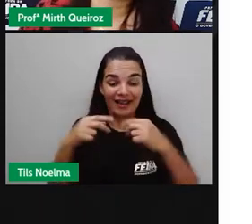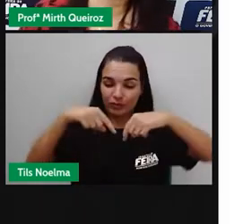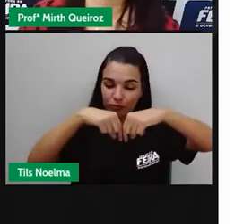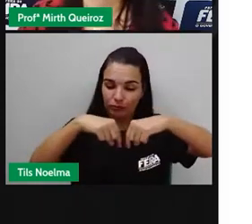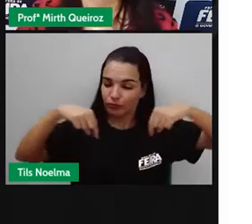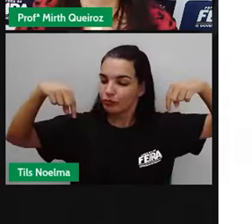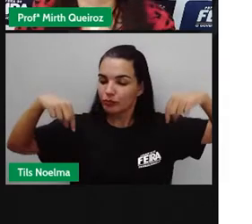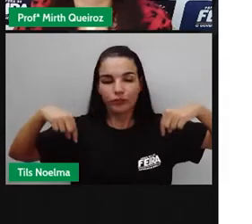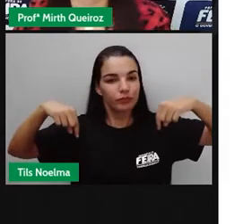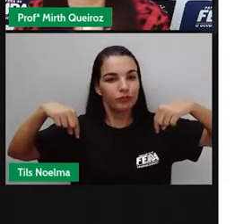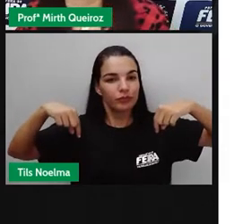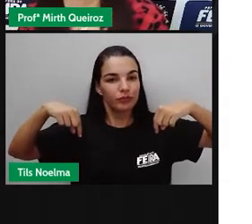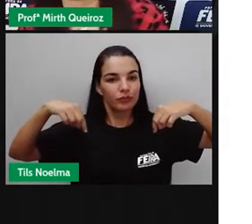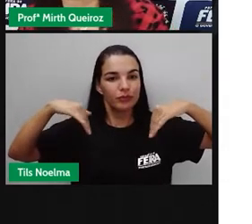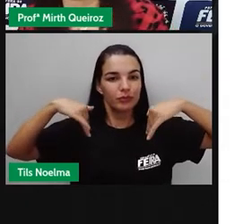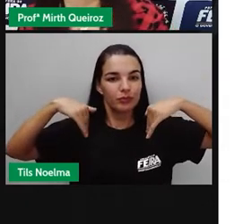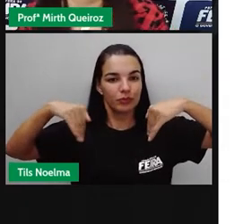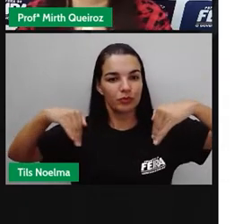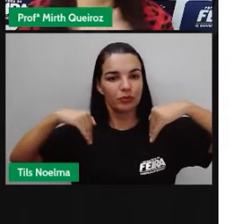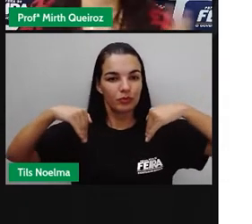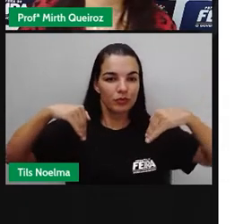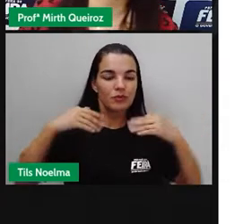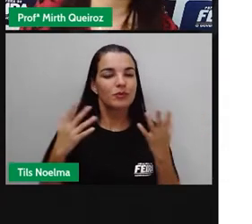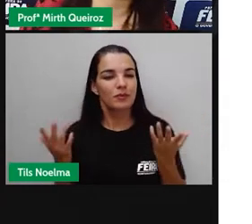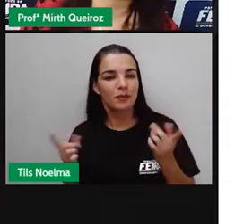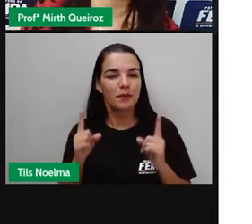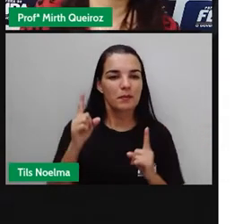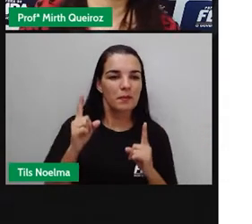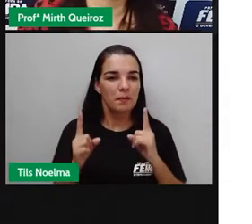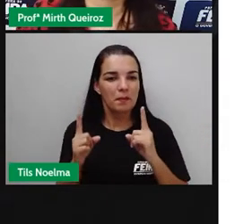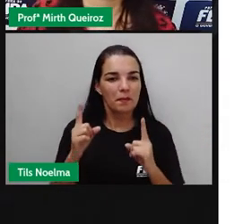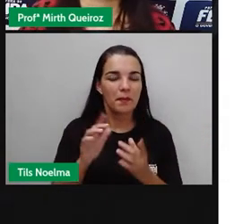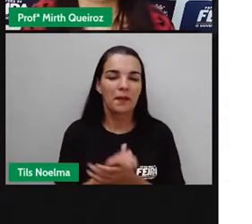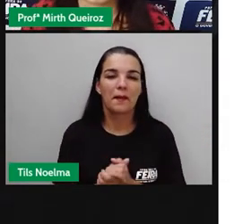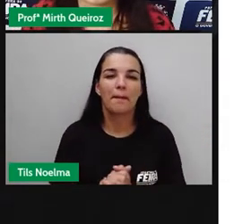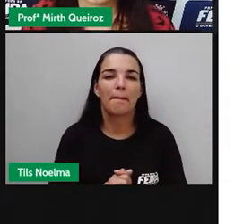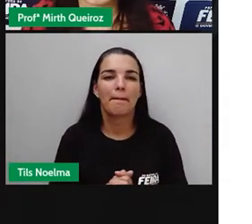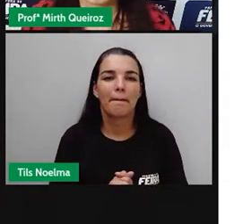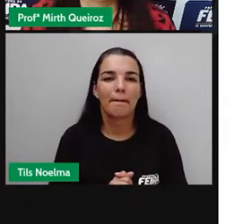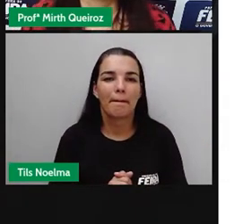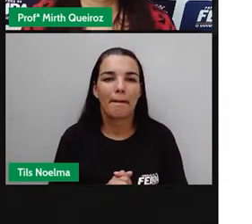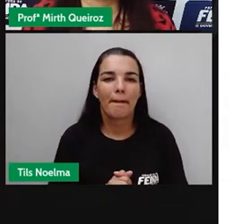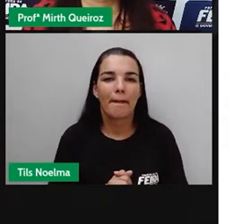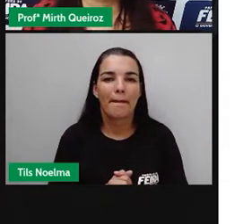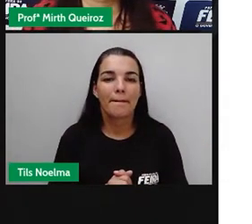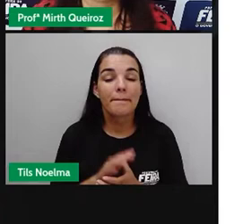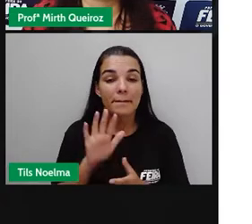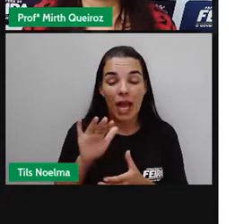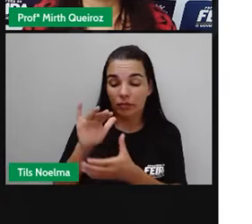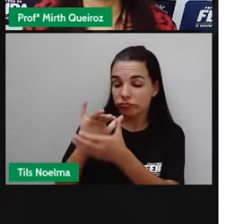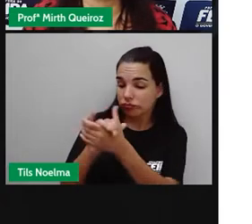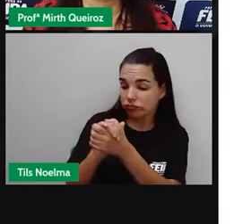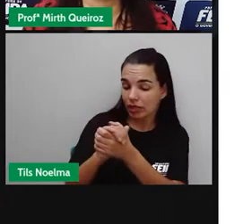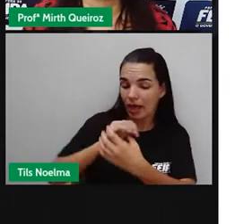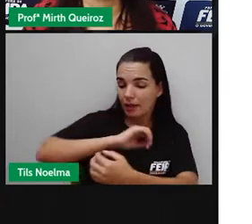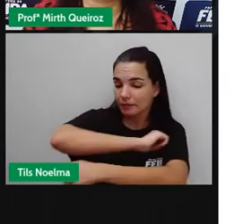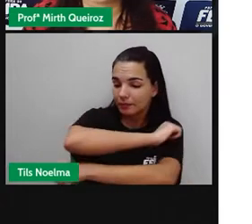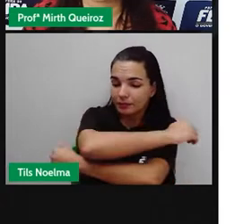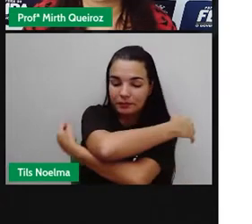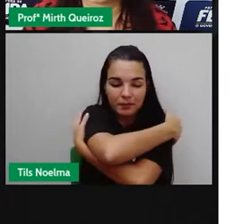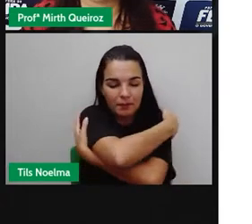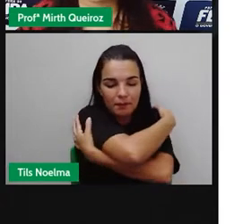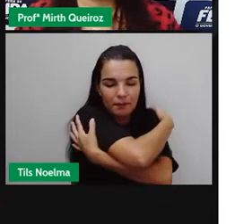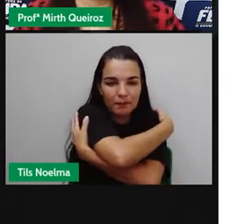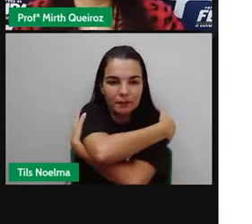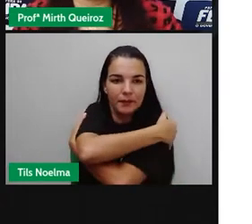o seu lado. A dama vai para o lado das damas e o cavalheiro para o lado dos cavalheiros. Os casais se abraçam como se fosse